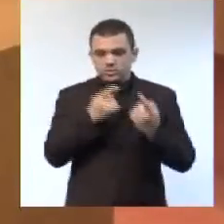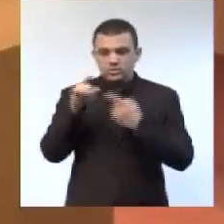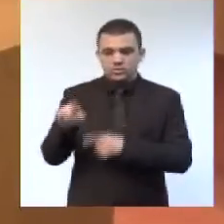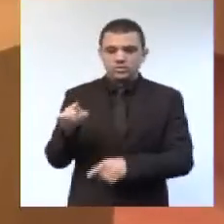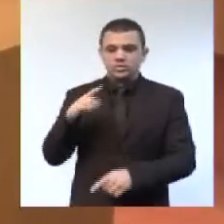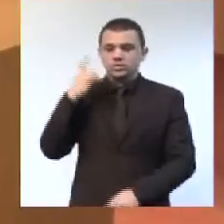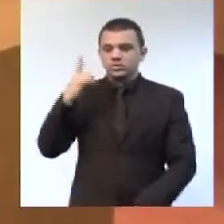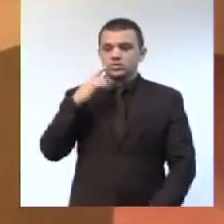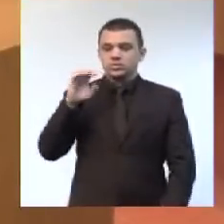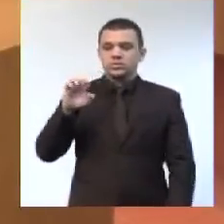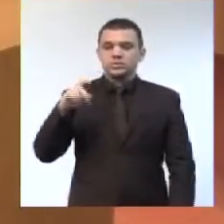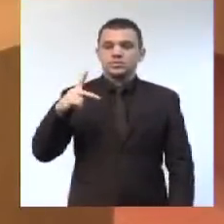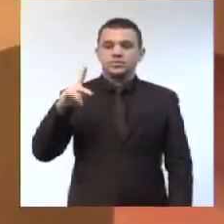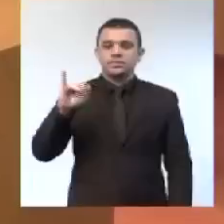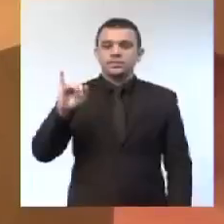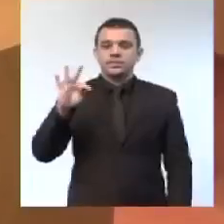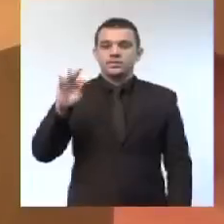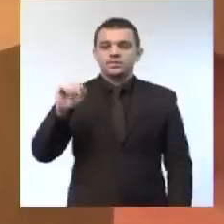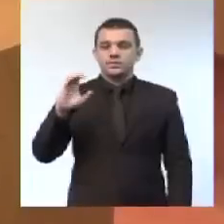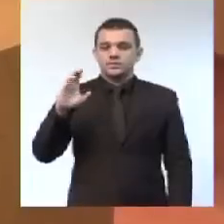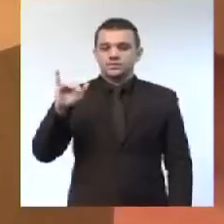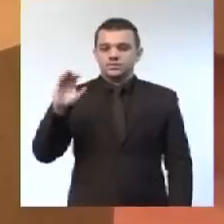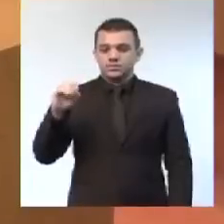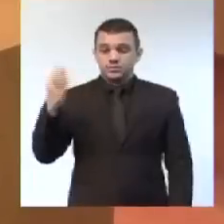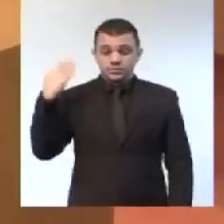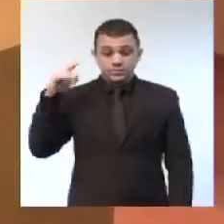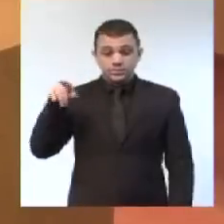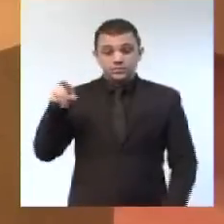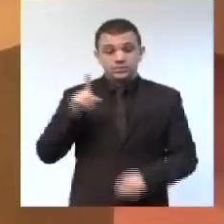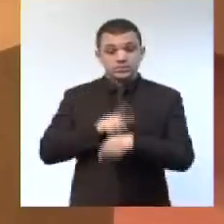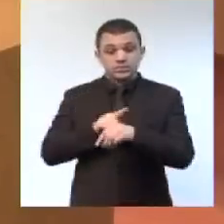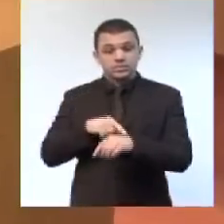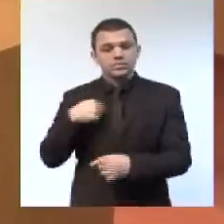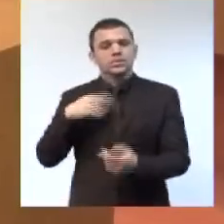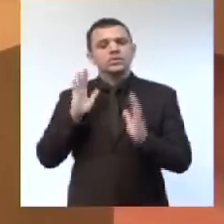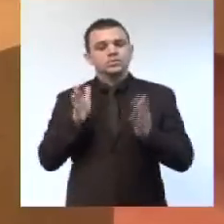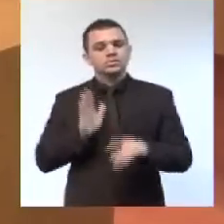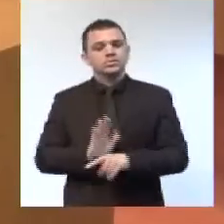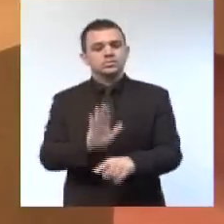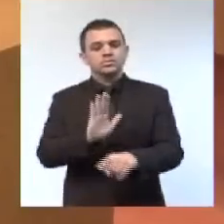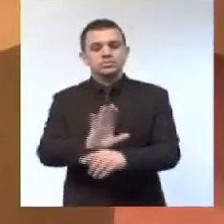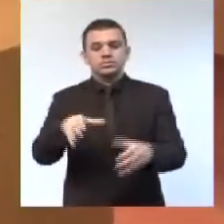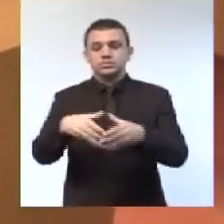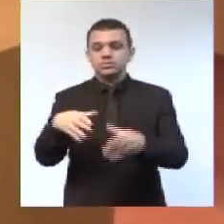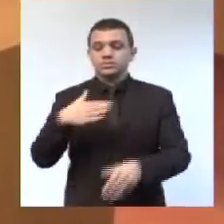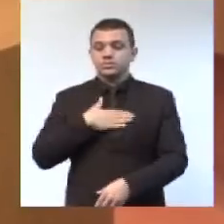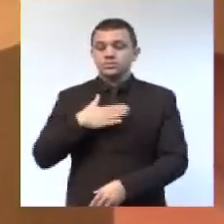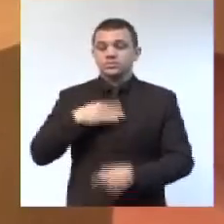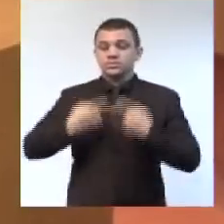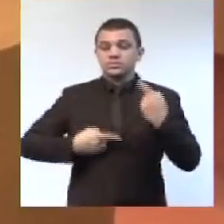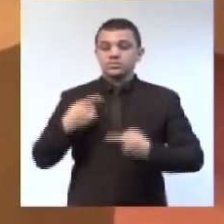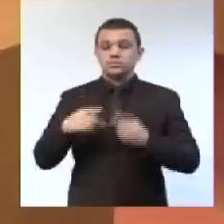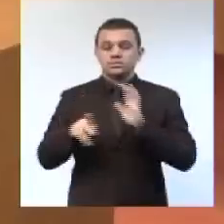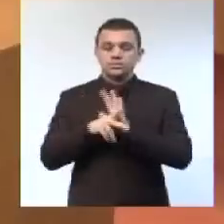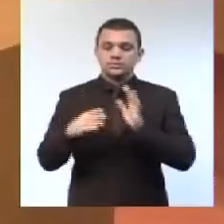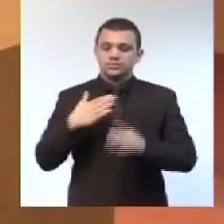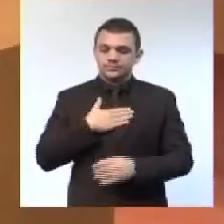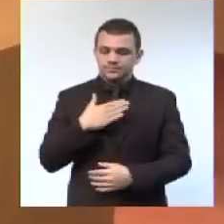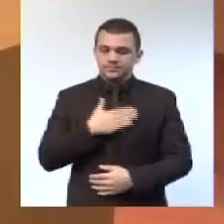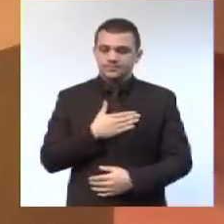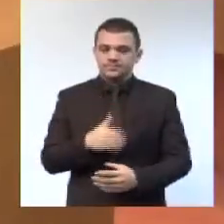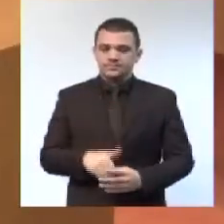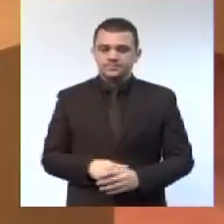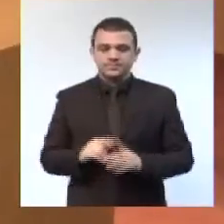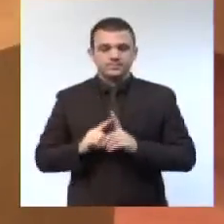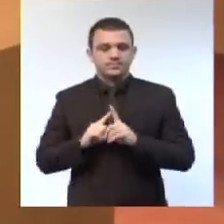E naquele tempo, eu já dava minha contribuição política para o grupo político a qual eu pertenço. Porque eu